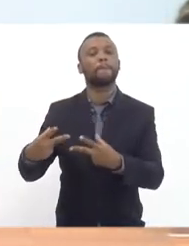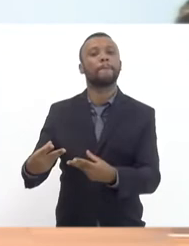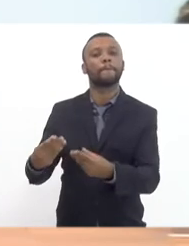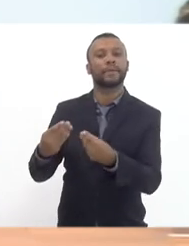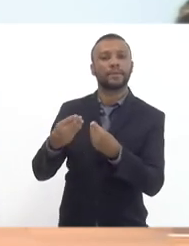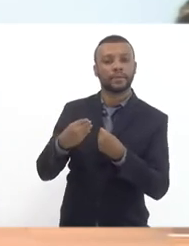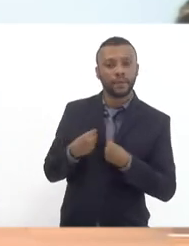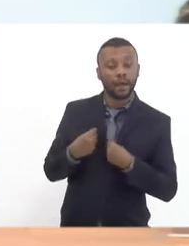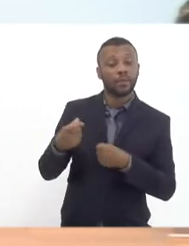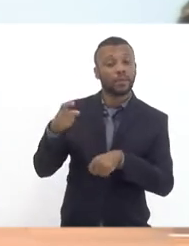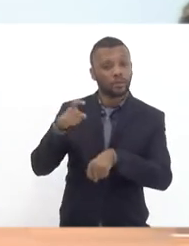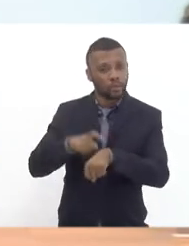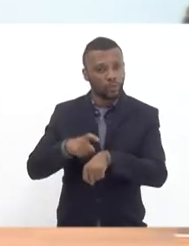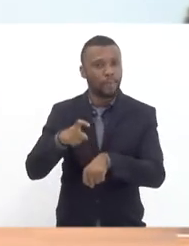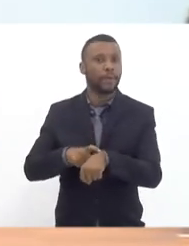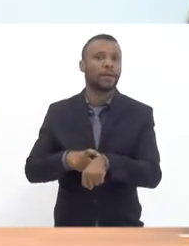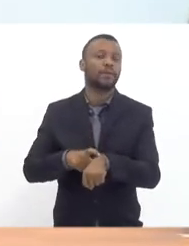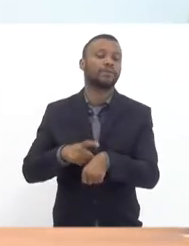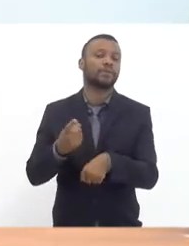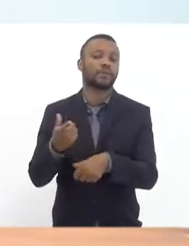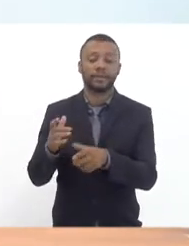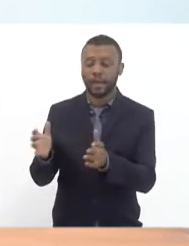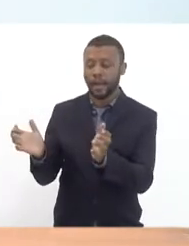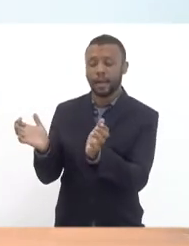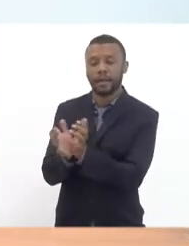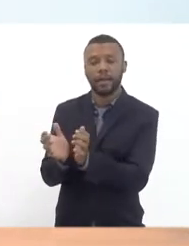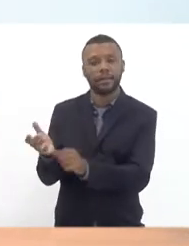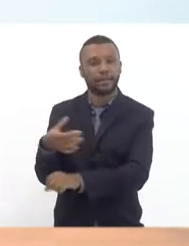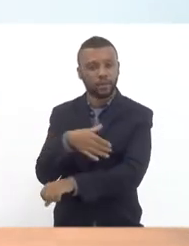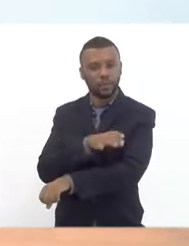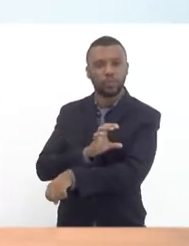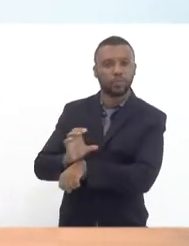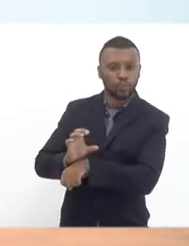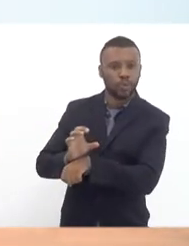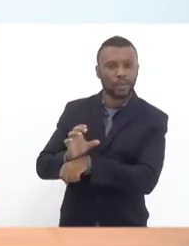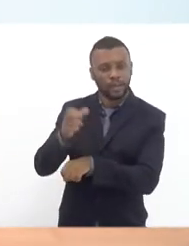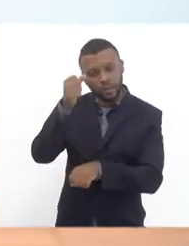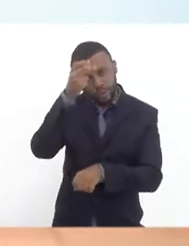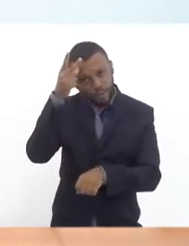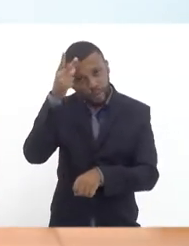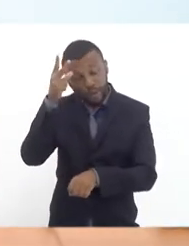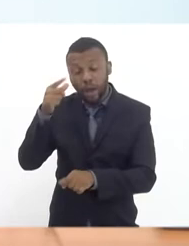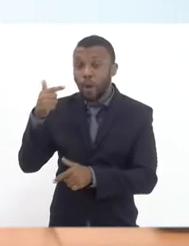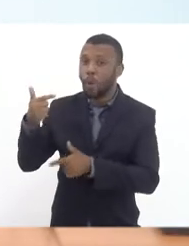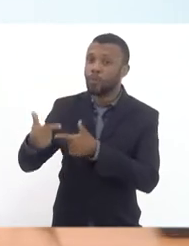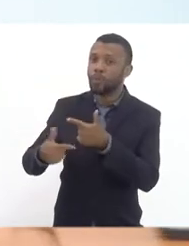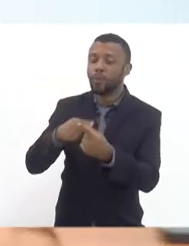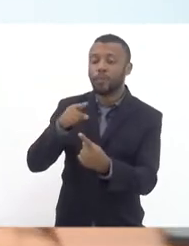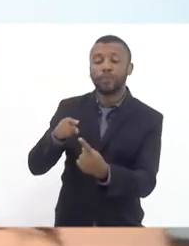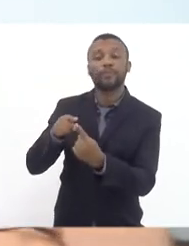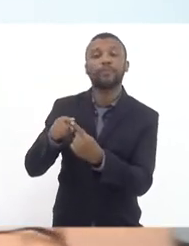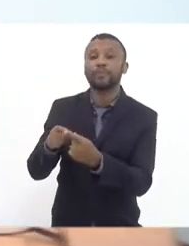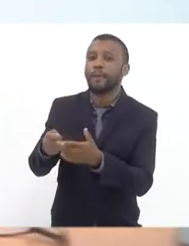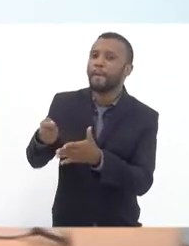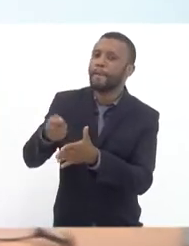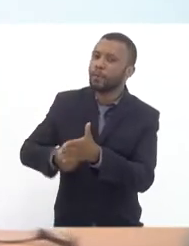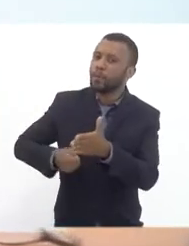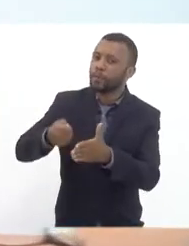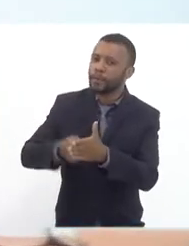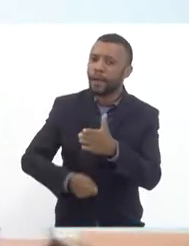eu recebi da classe cultural da cidade a missão de brigar por aquele equipamento. E